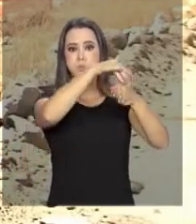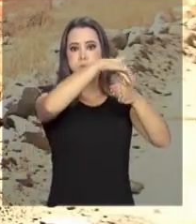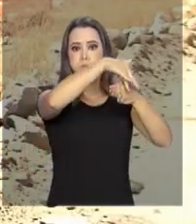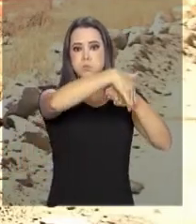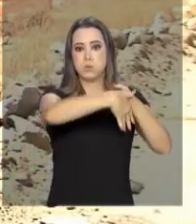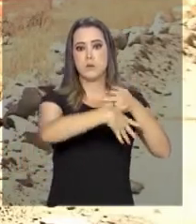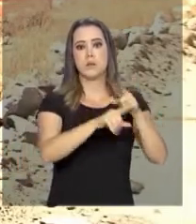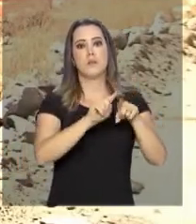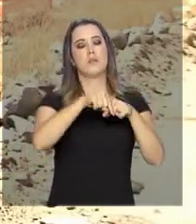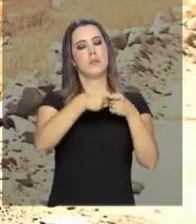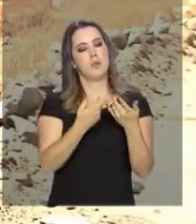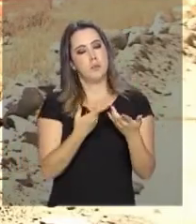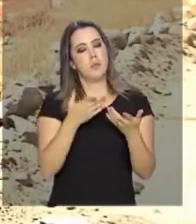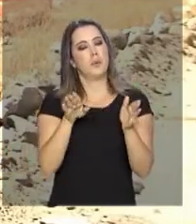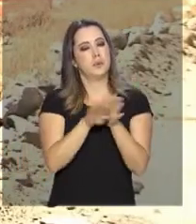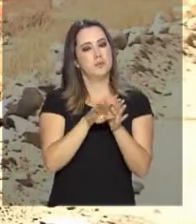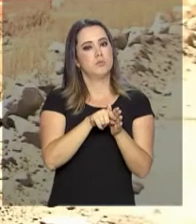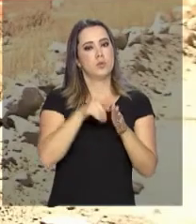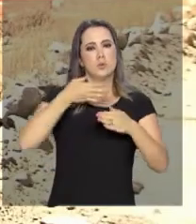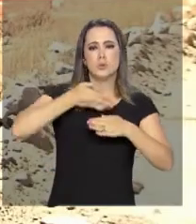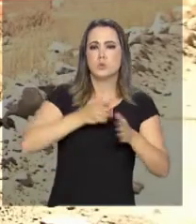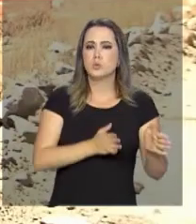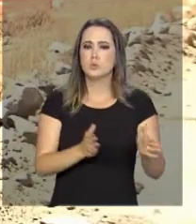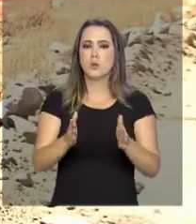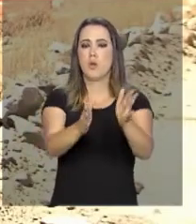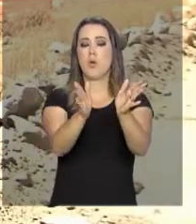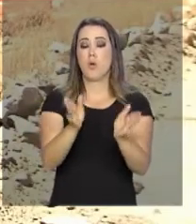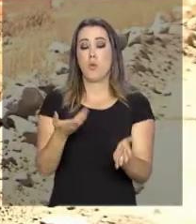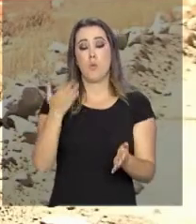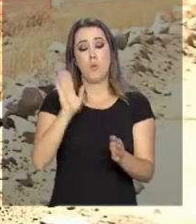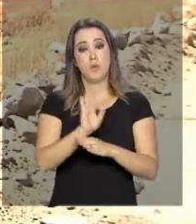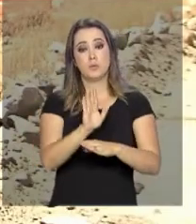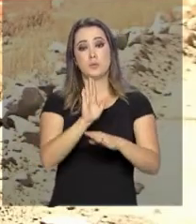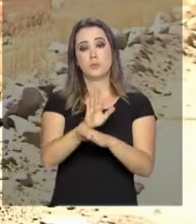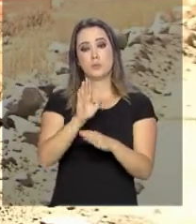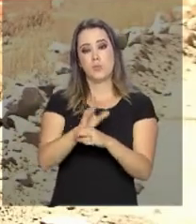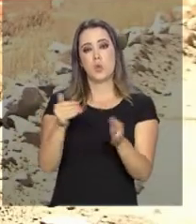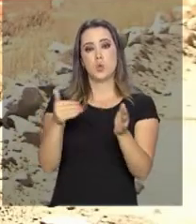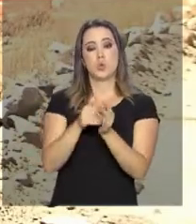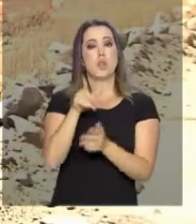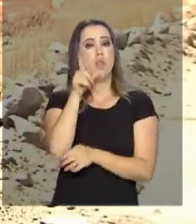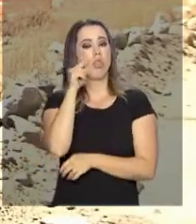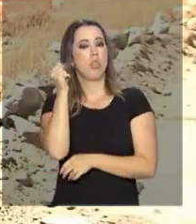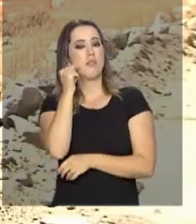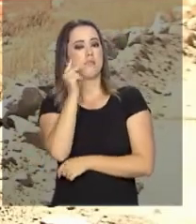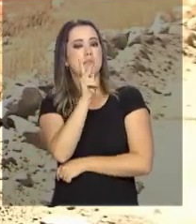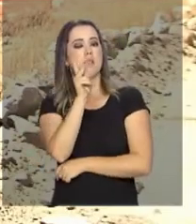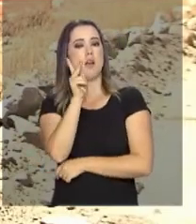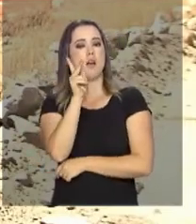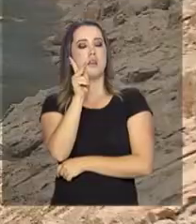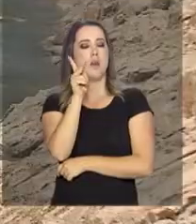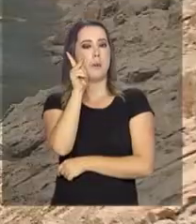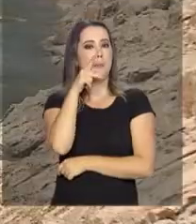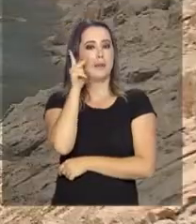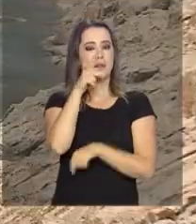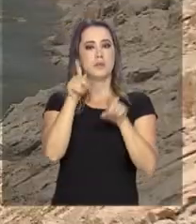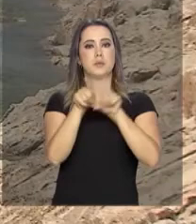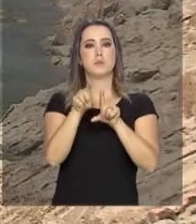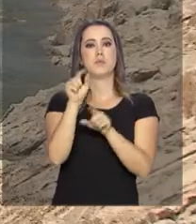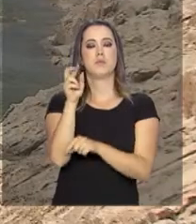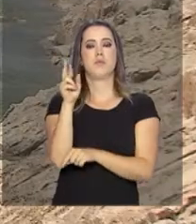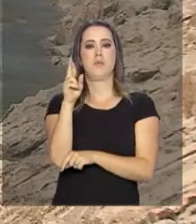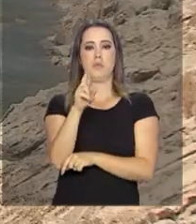etapa, a água do Velho Chico seguirá com a ajuda da gravidade até Ceará, Paraíba e Rio Grande do Norte. O Eixo